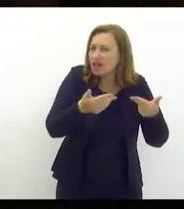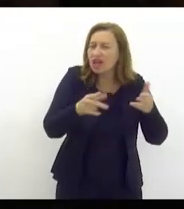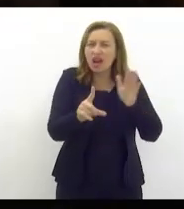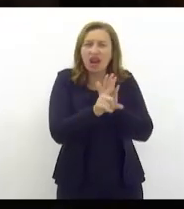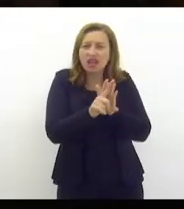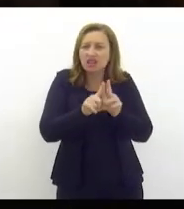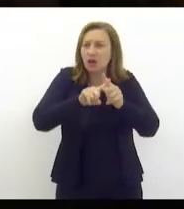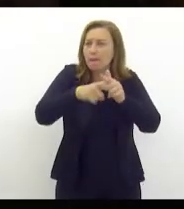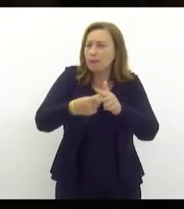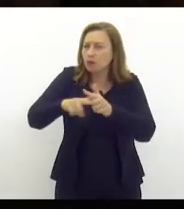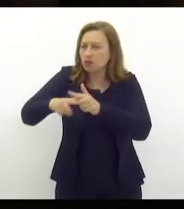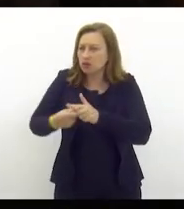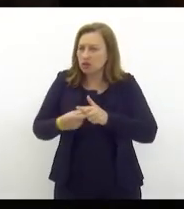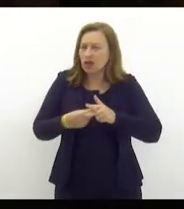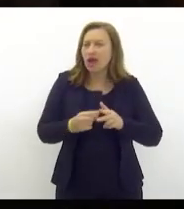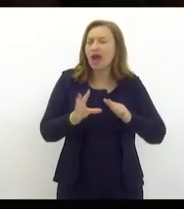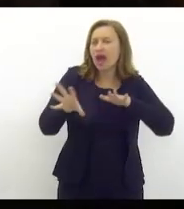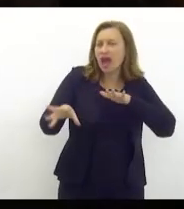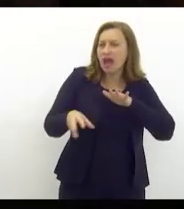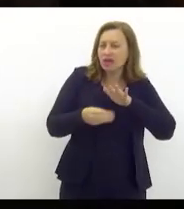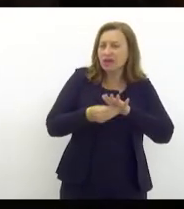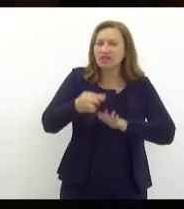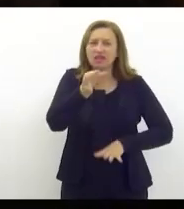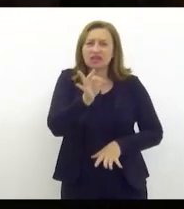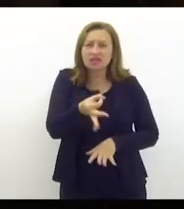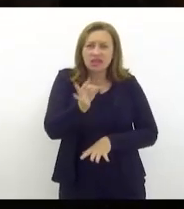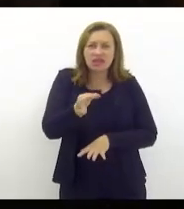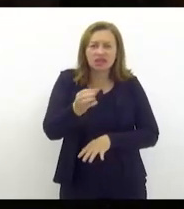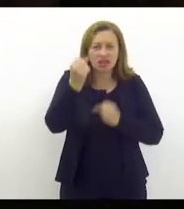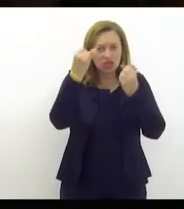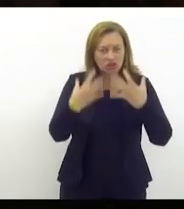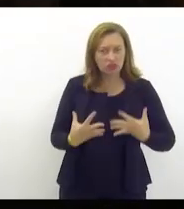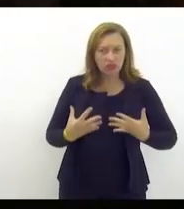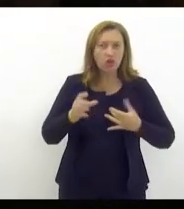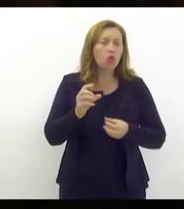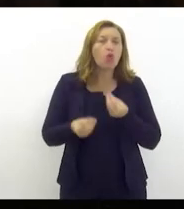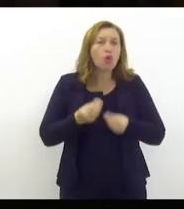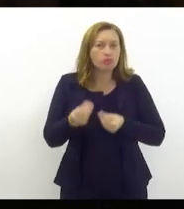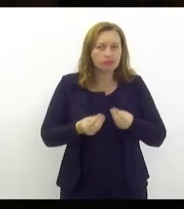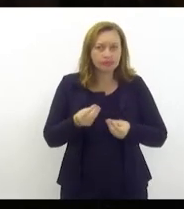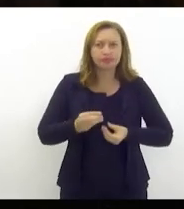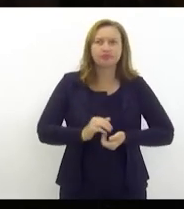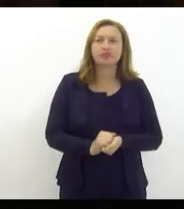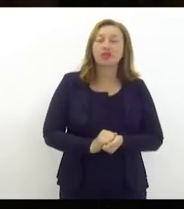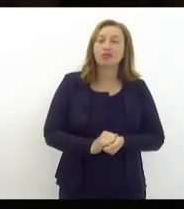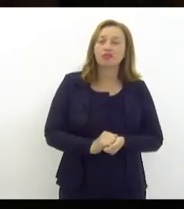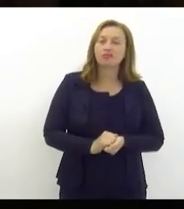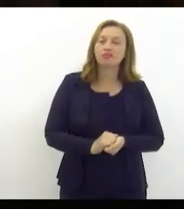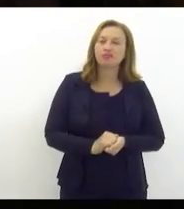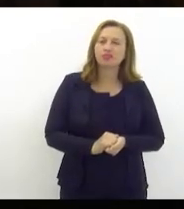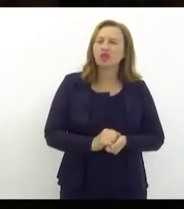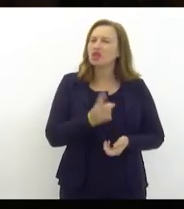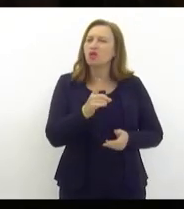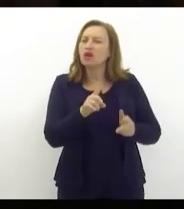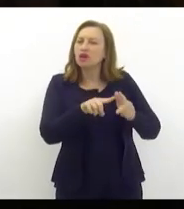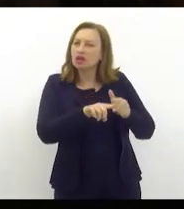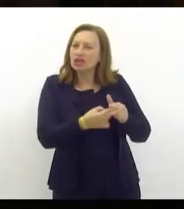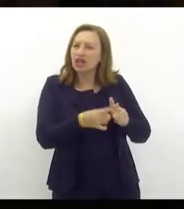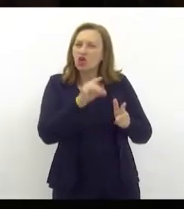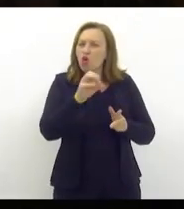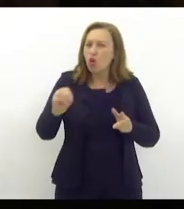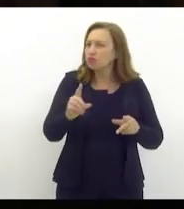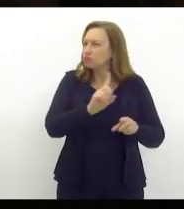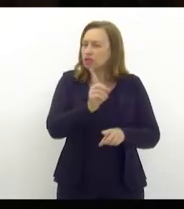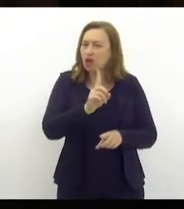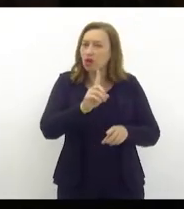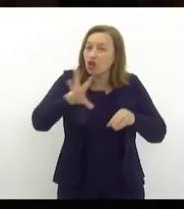modificaram. A emenda correta seria dizer o seguinte: e, além dele, não altera só dispositivo,